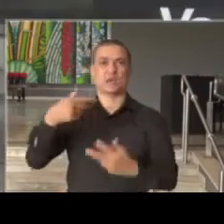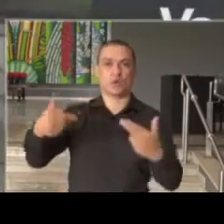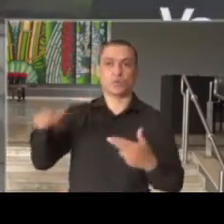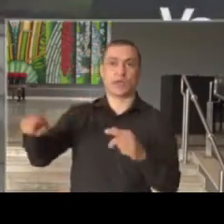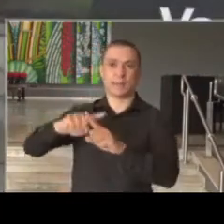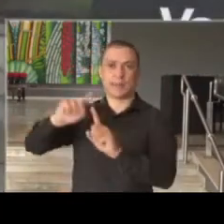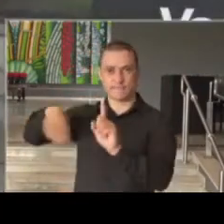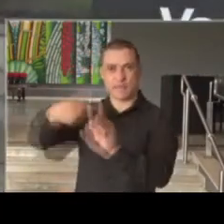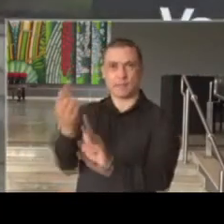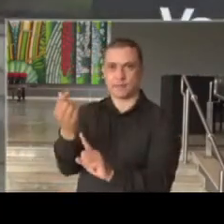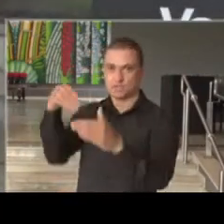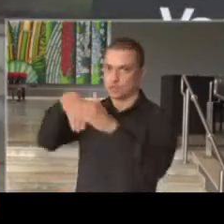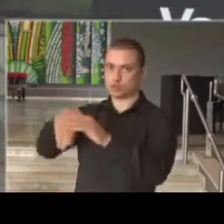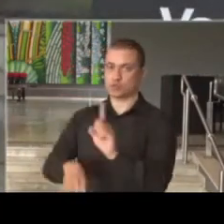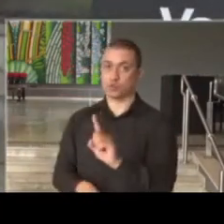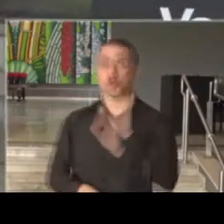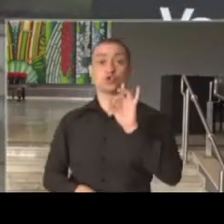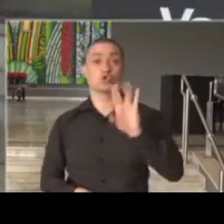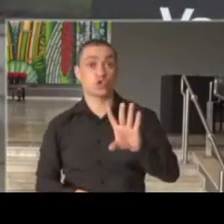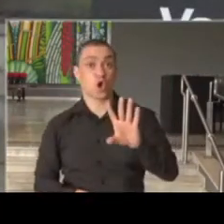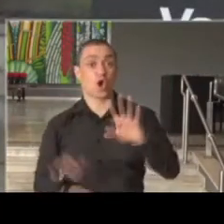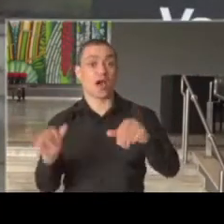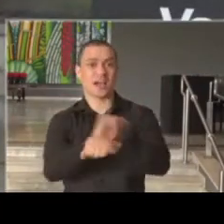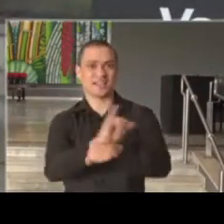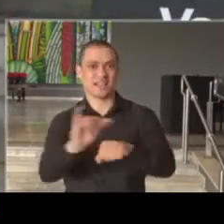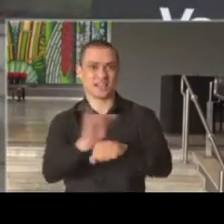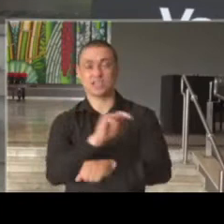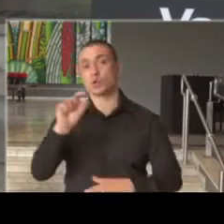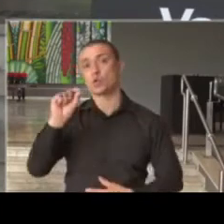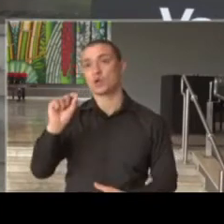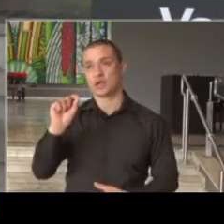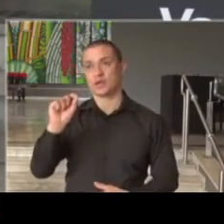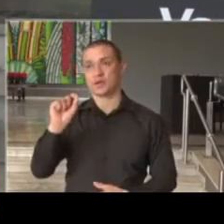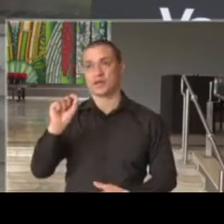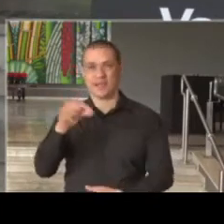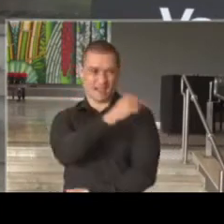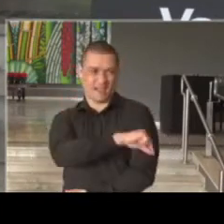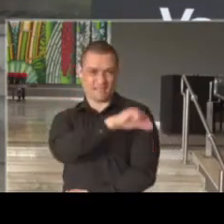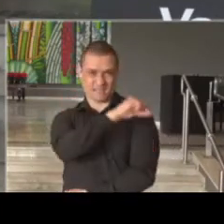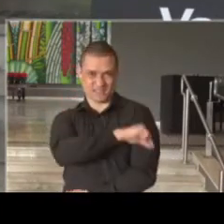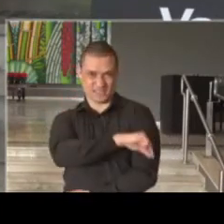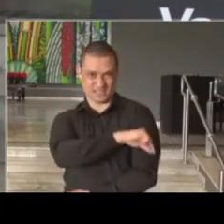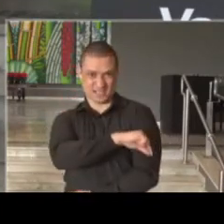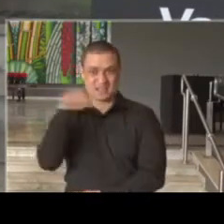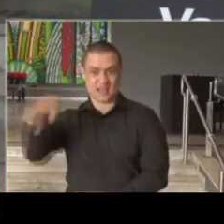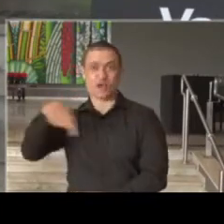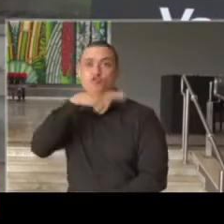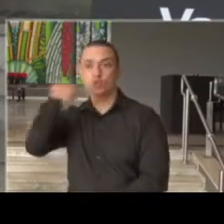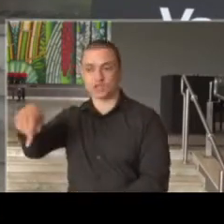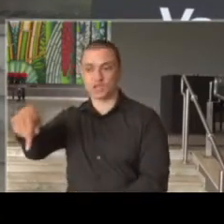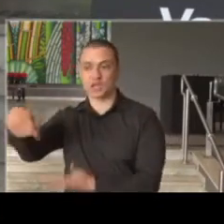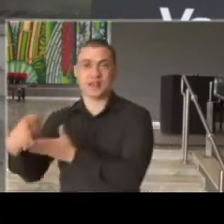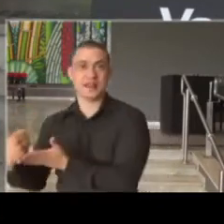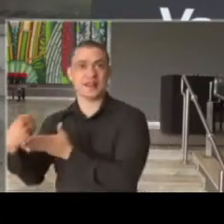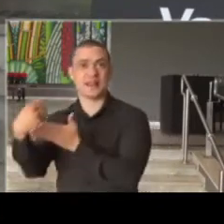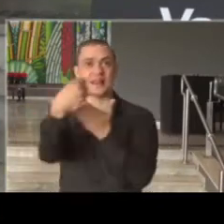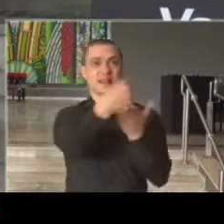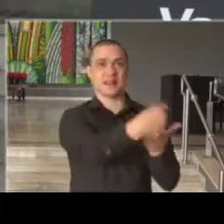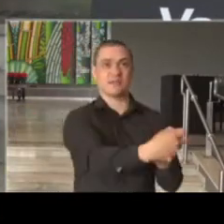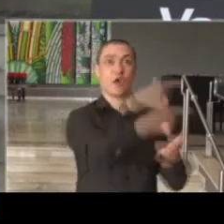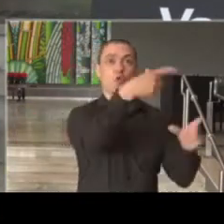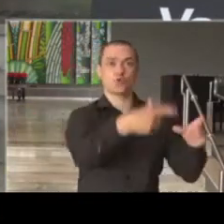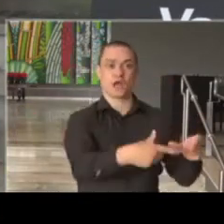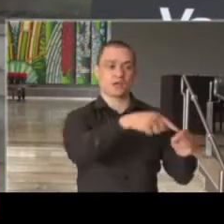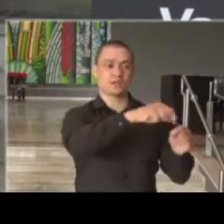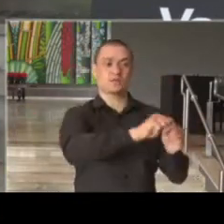custo adicional, mas a estratégia de a vacina sair do Butantan, chegar a um ponto